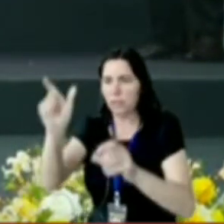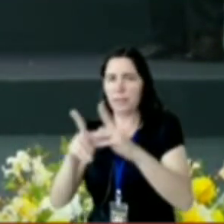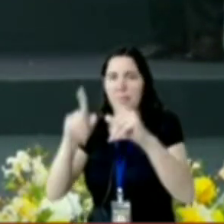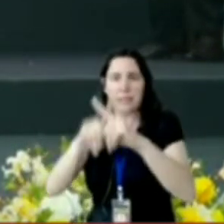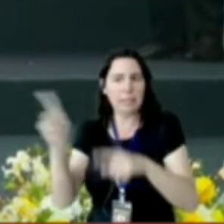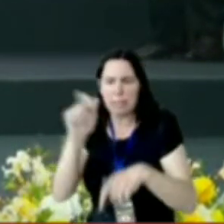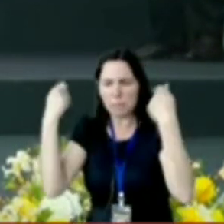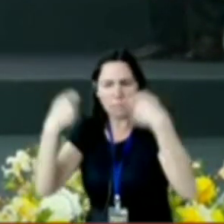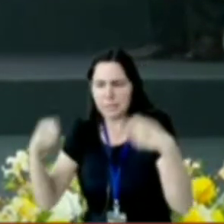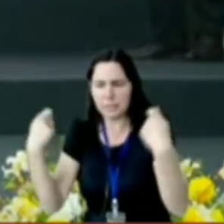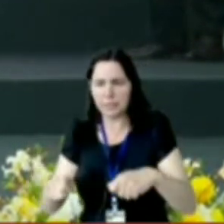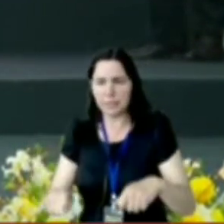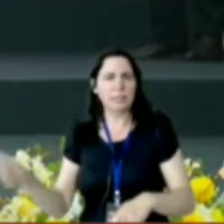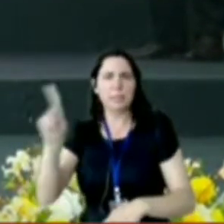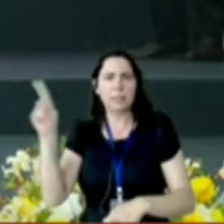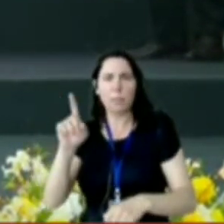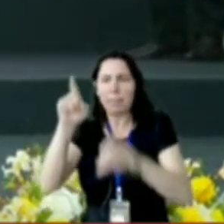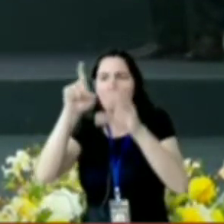precisa, não depende deles.